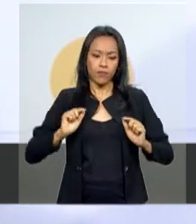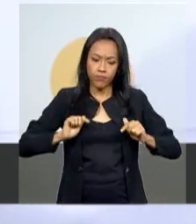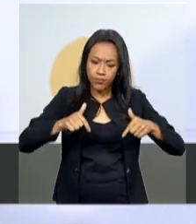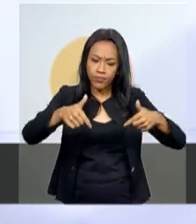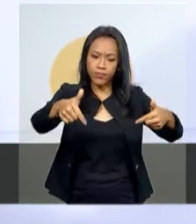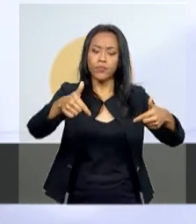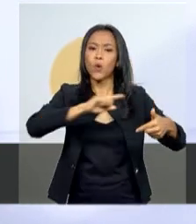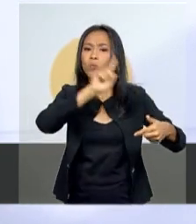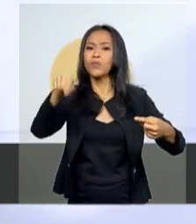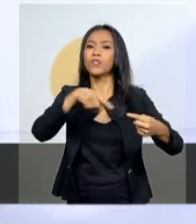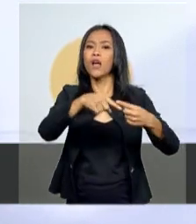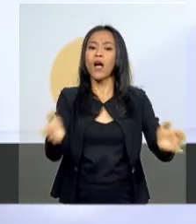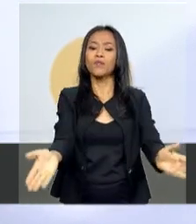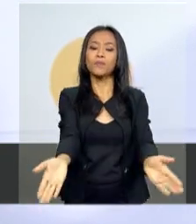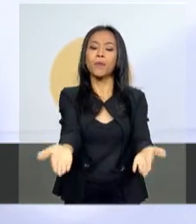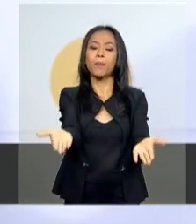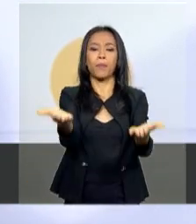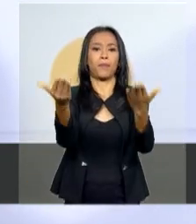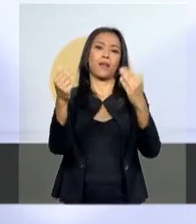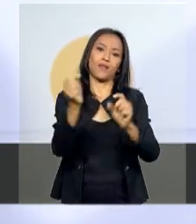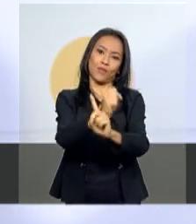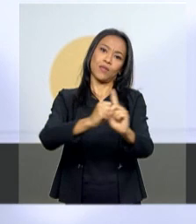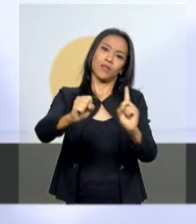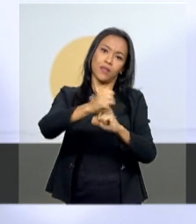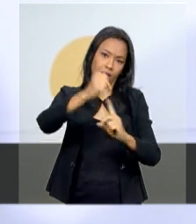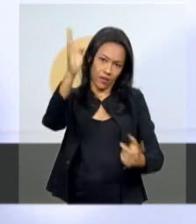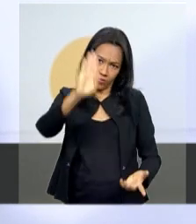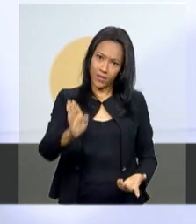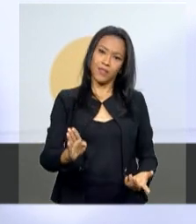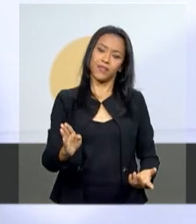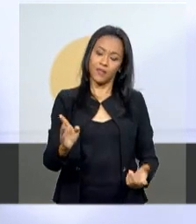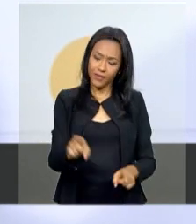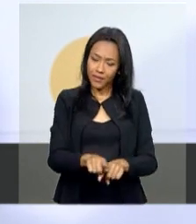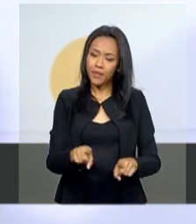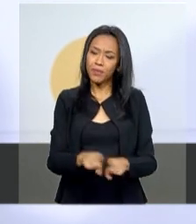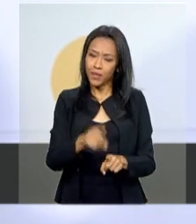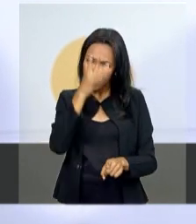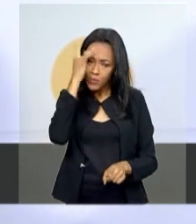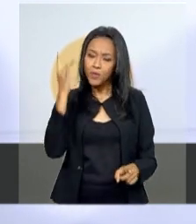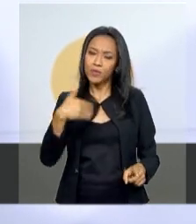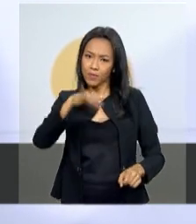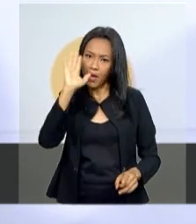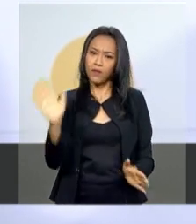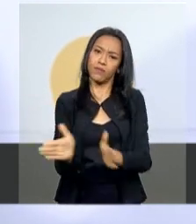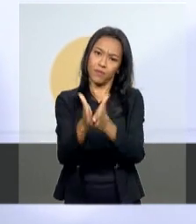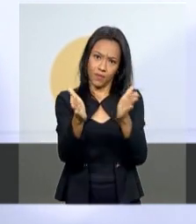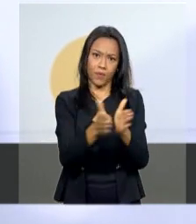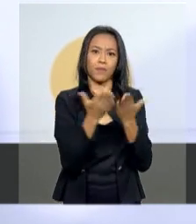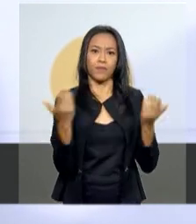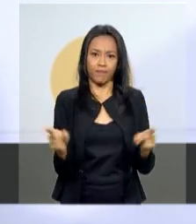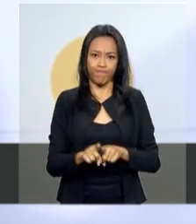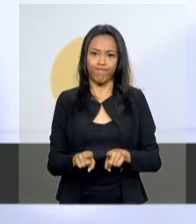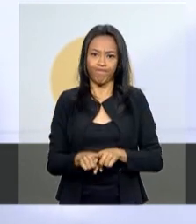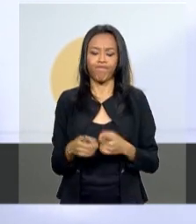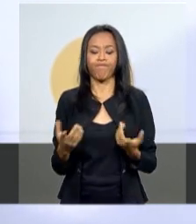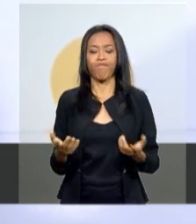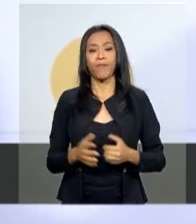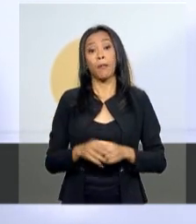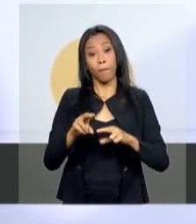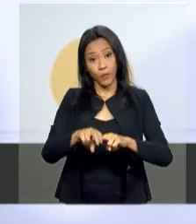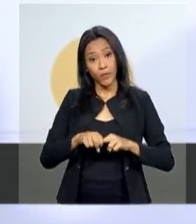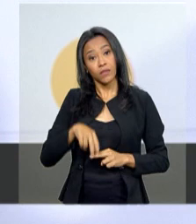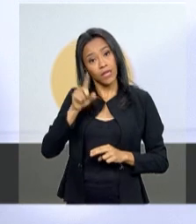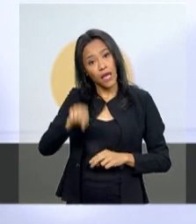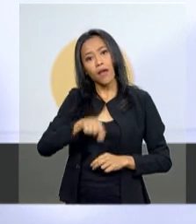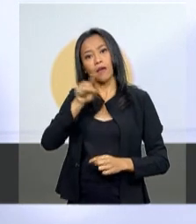favor da sociedade brasileira e em particular dos mais carência portanto foi com esse